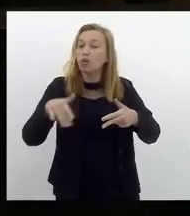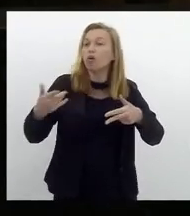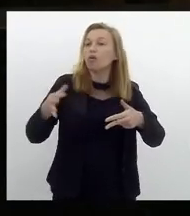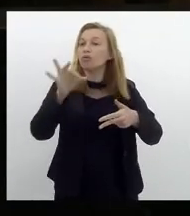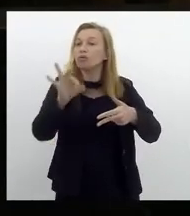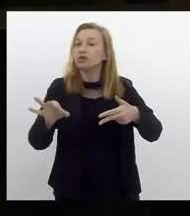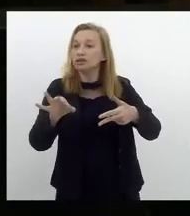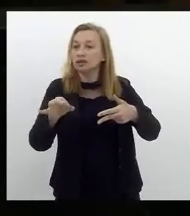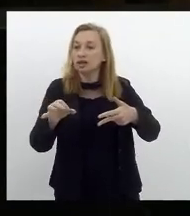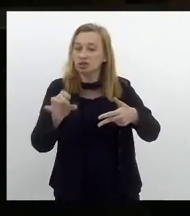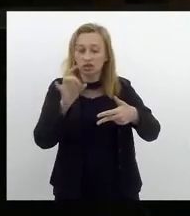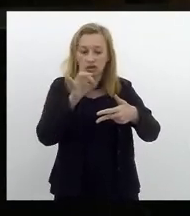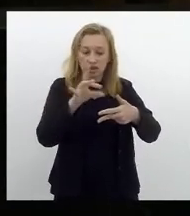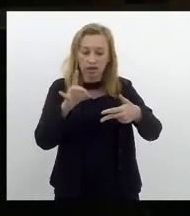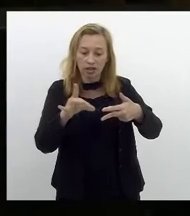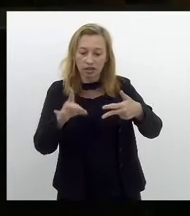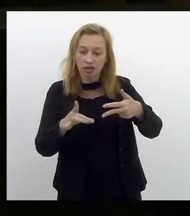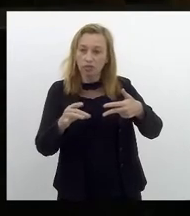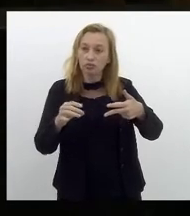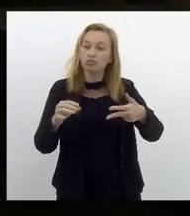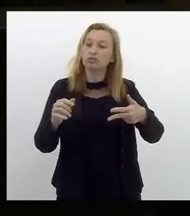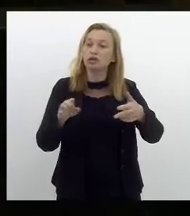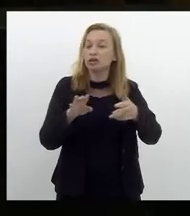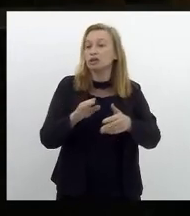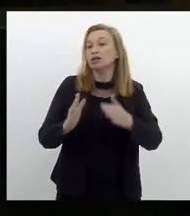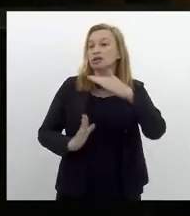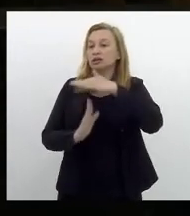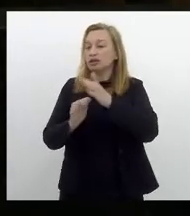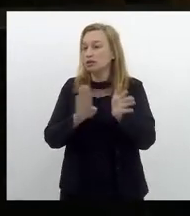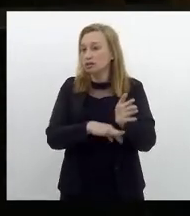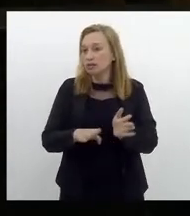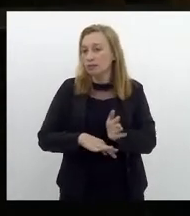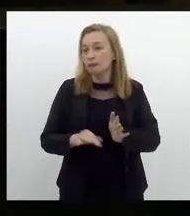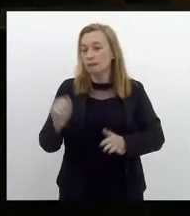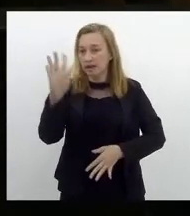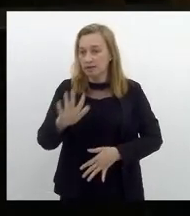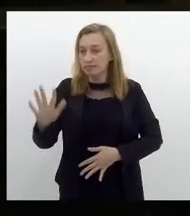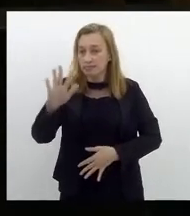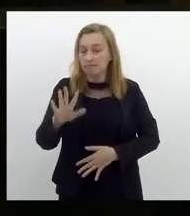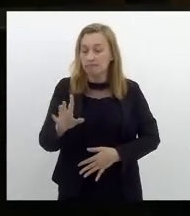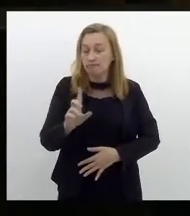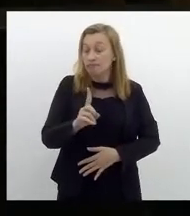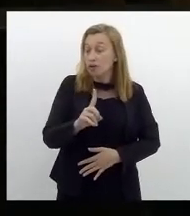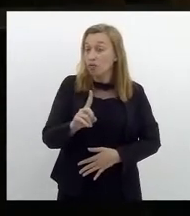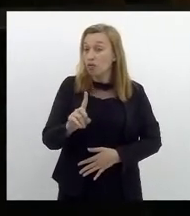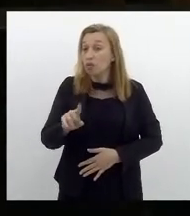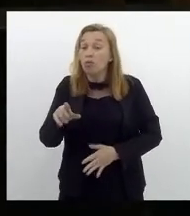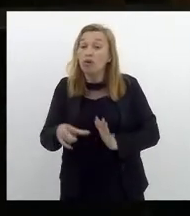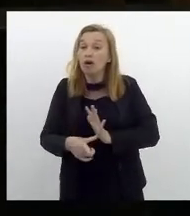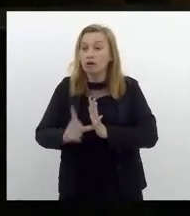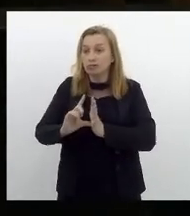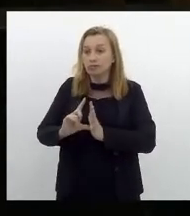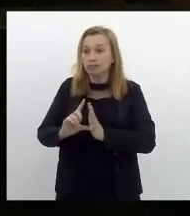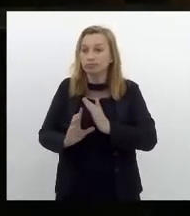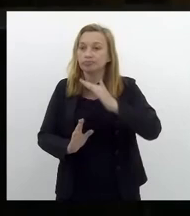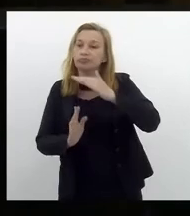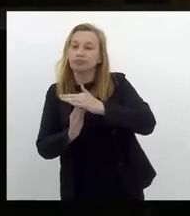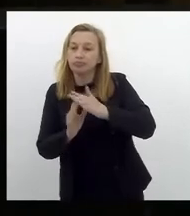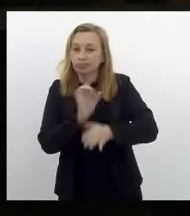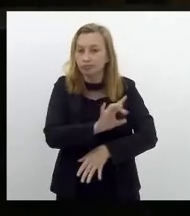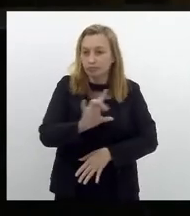percentual nesse teto geral. E não como se queria inicialmente, ter o teto por